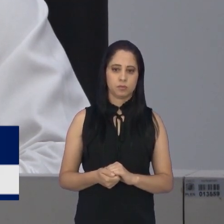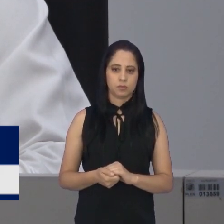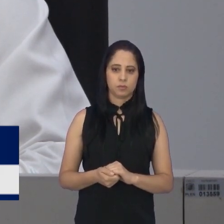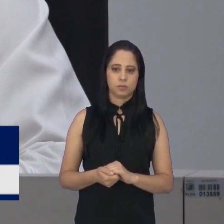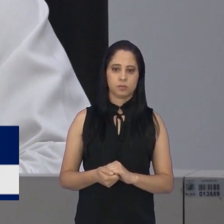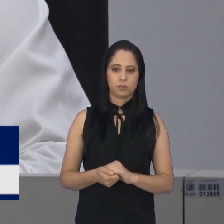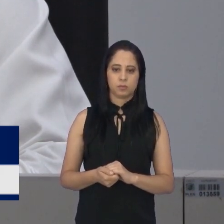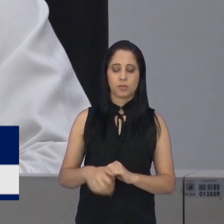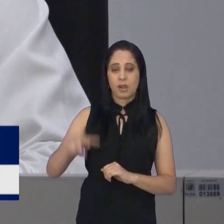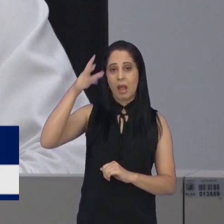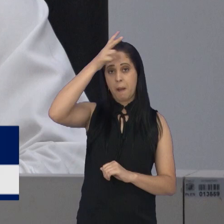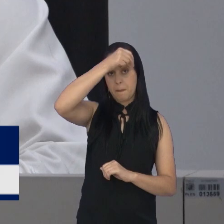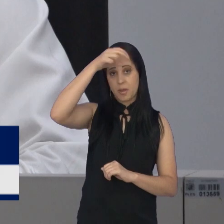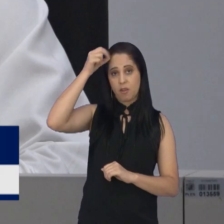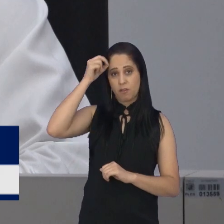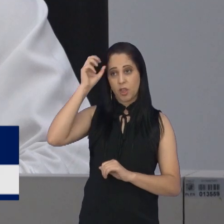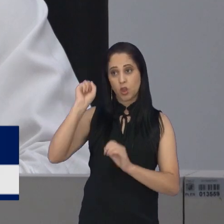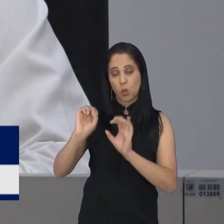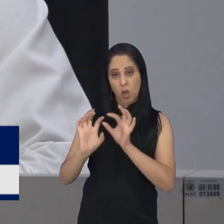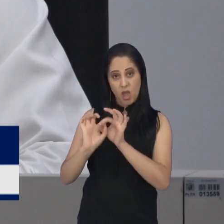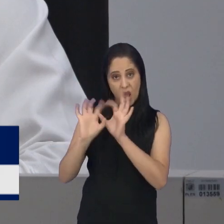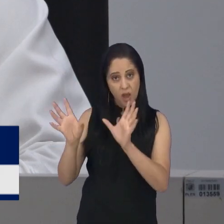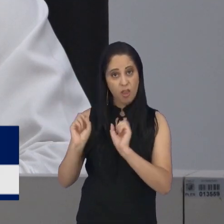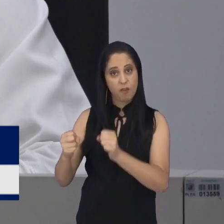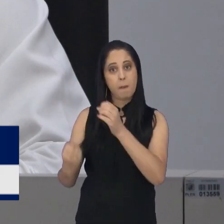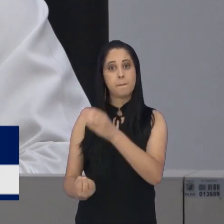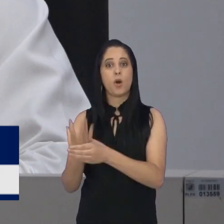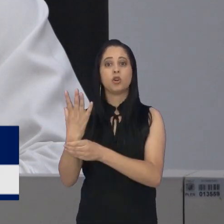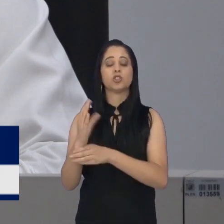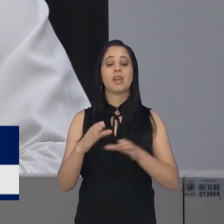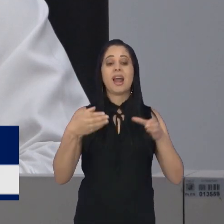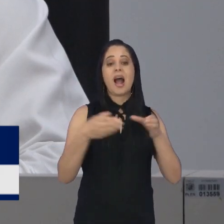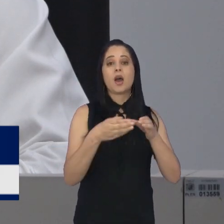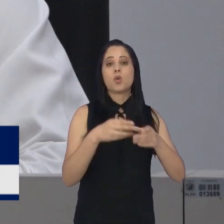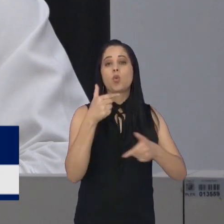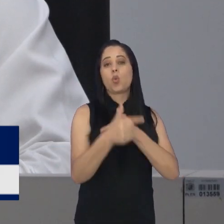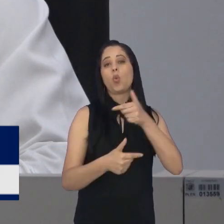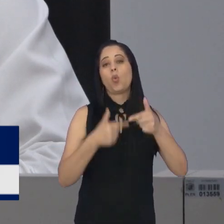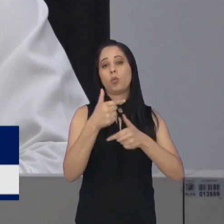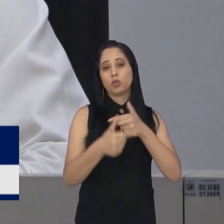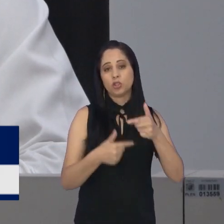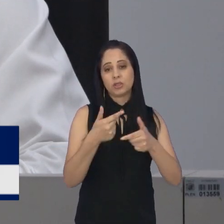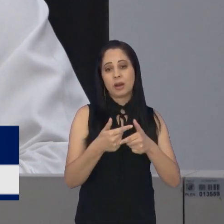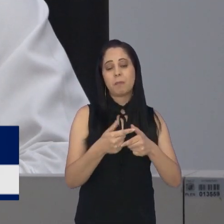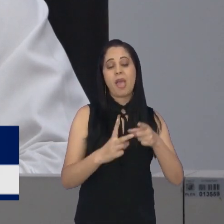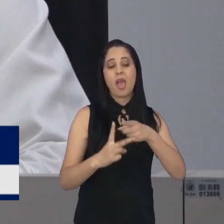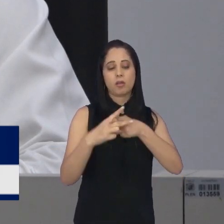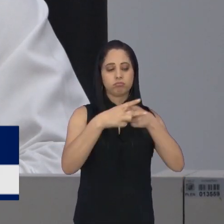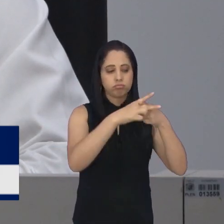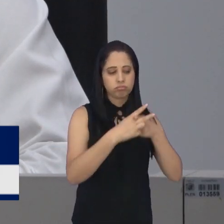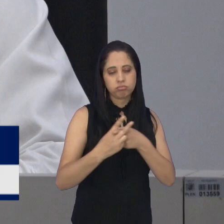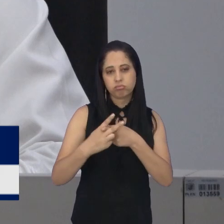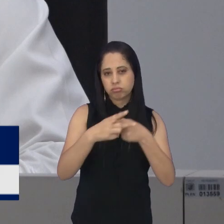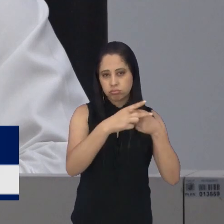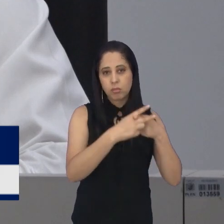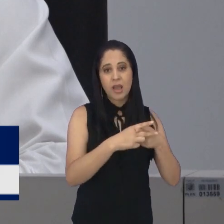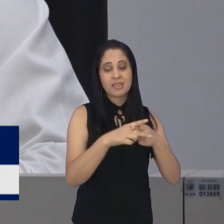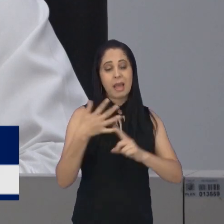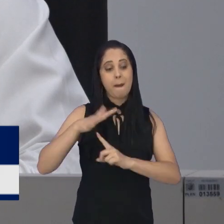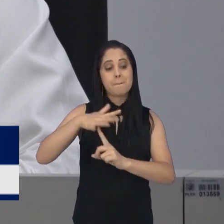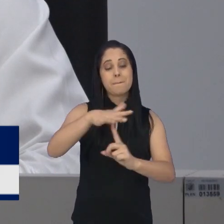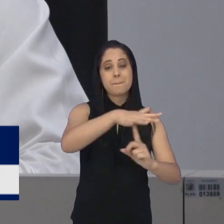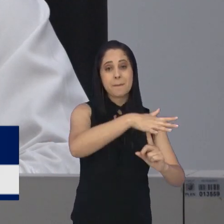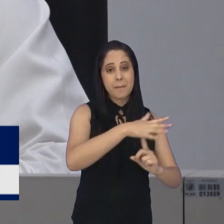criar uma frente de trabalho para promover a urbanização, manutenção e conservação de